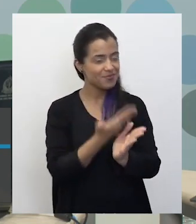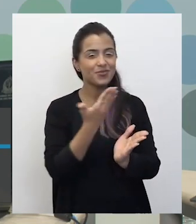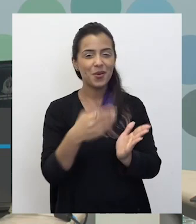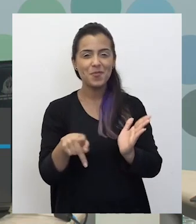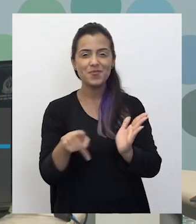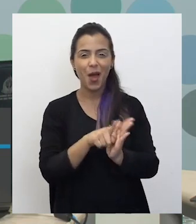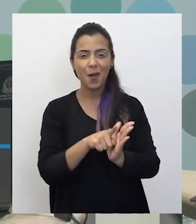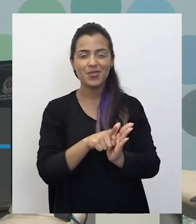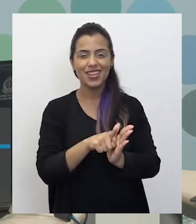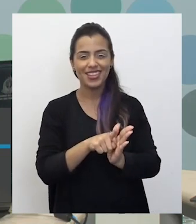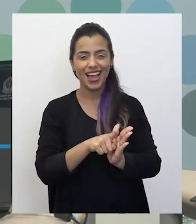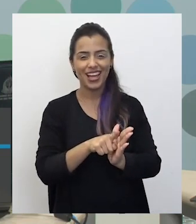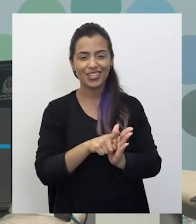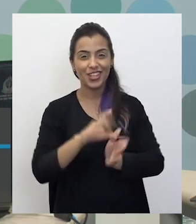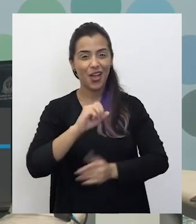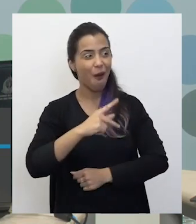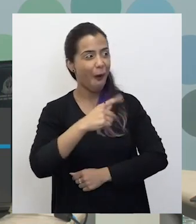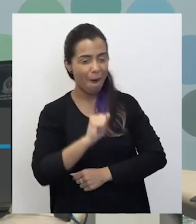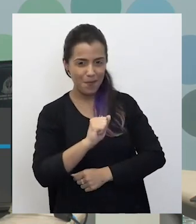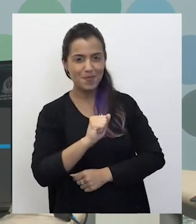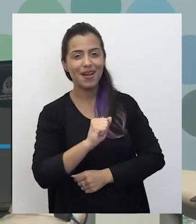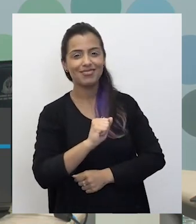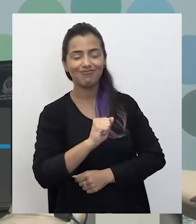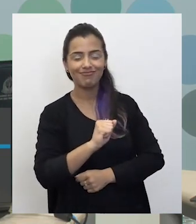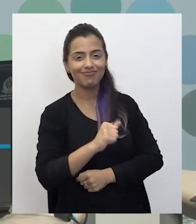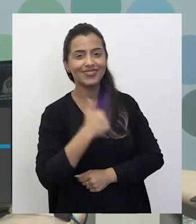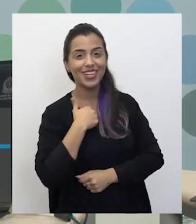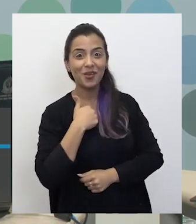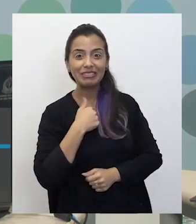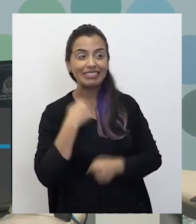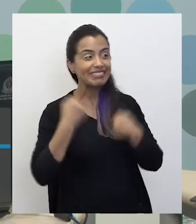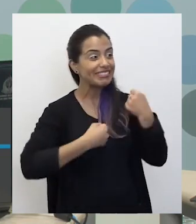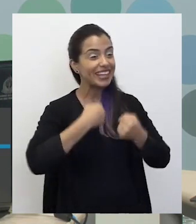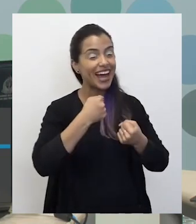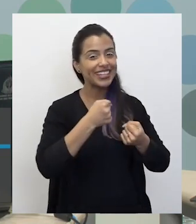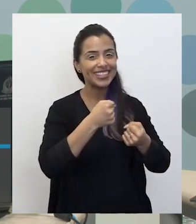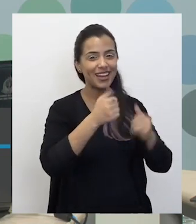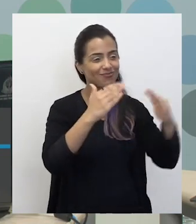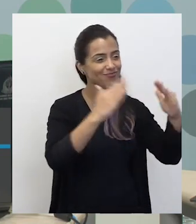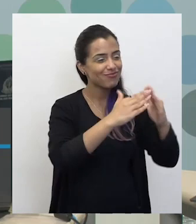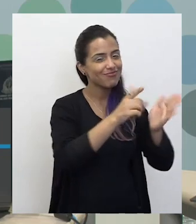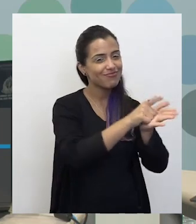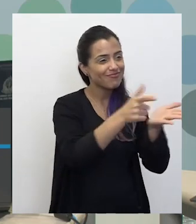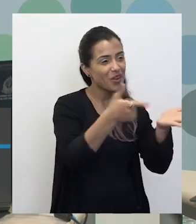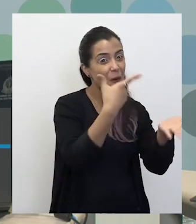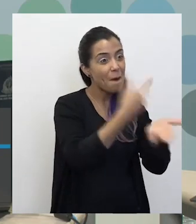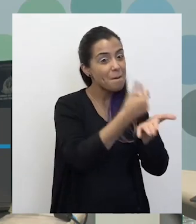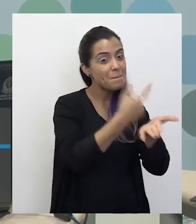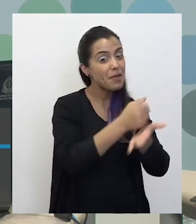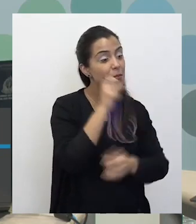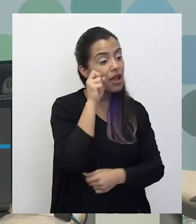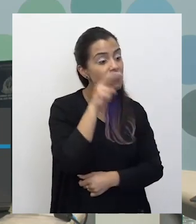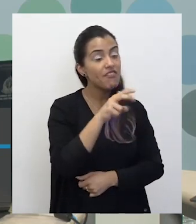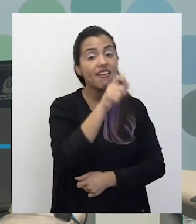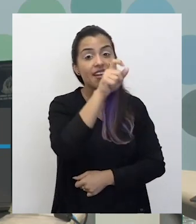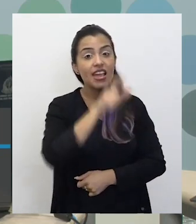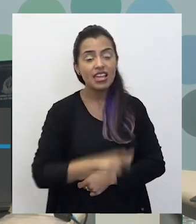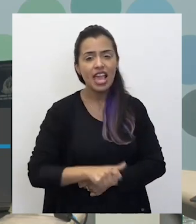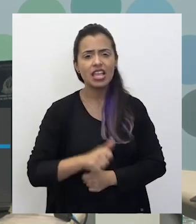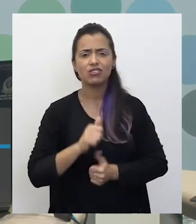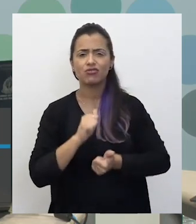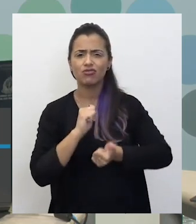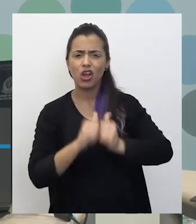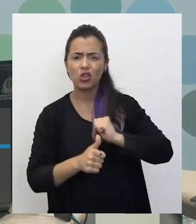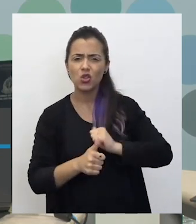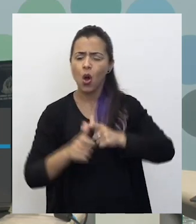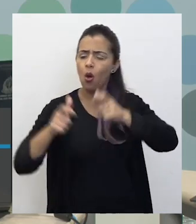Saiu o álbum da Copa, eu já corria na banca, né, para comprar, porque eu adorava saber quem eram os jogadores, onde ficavam os países,